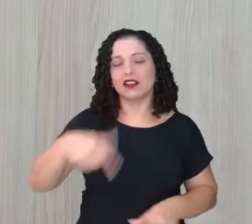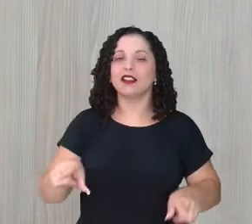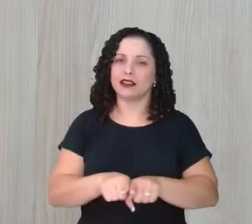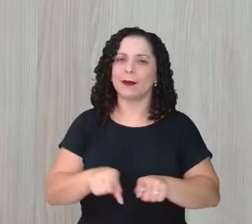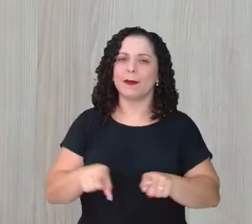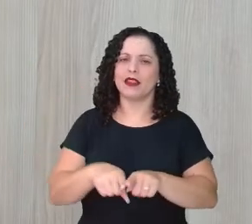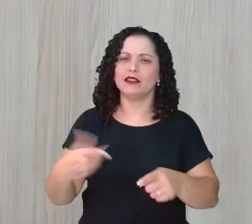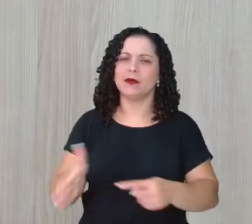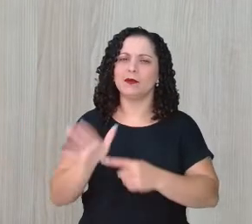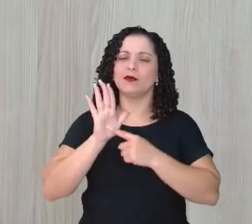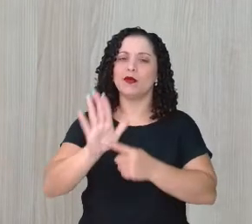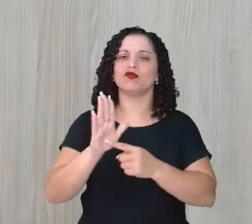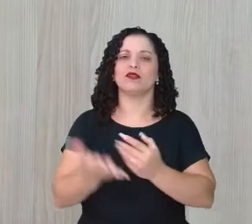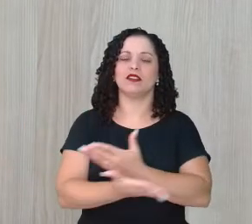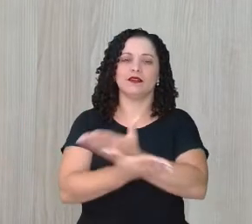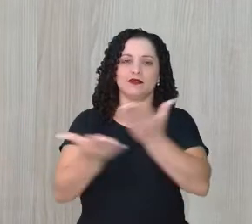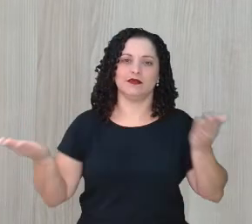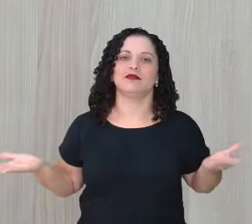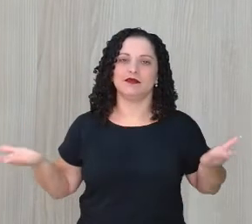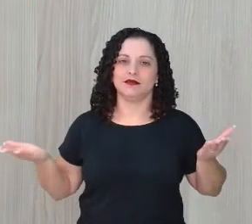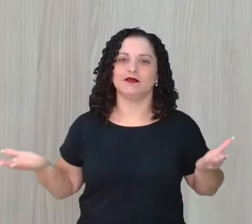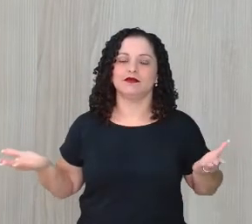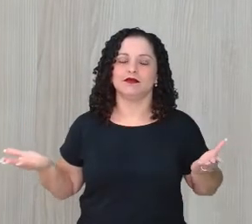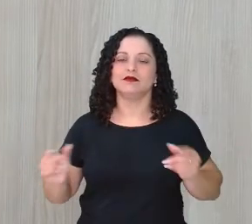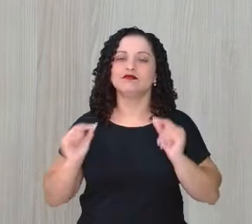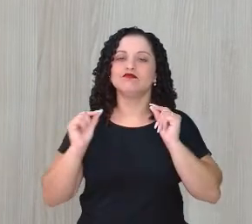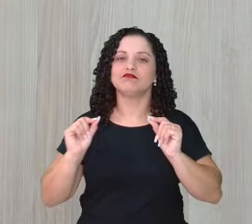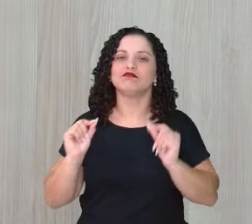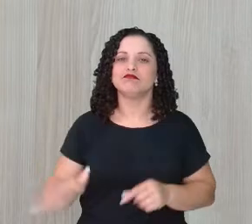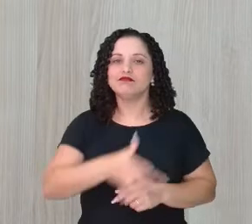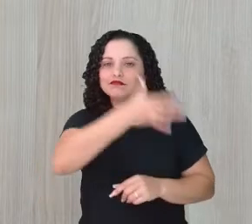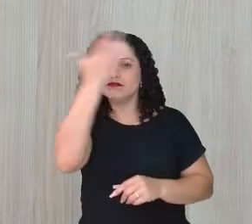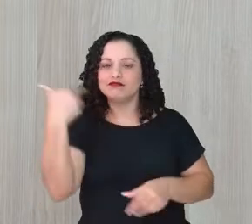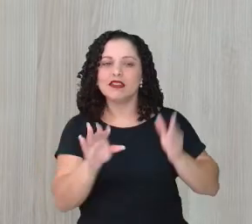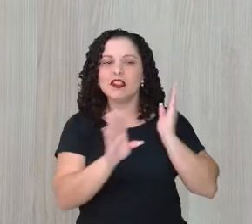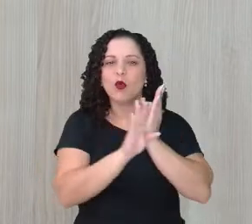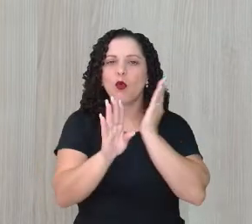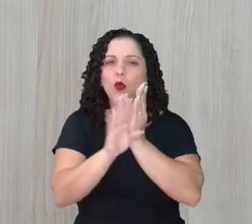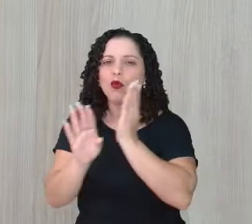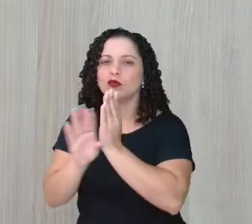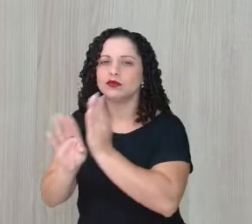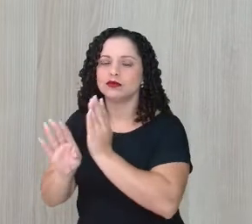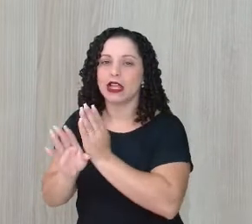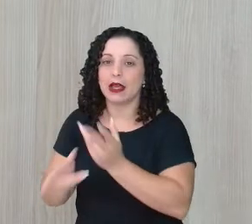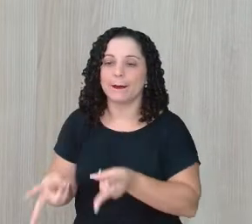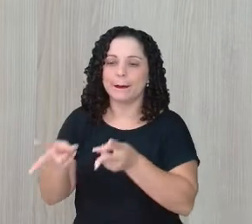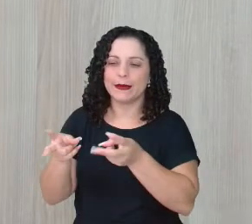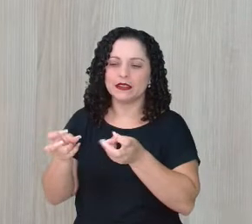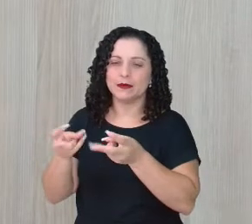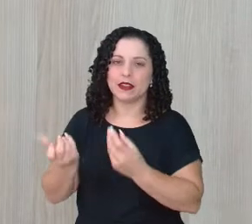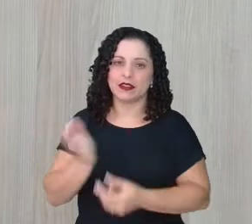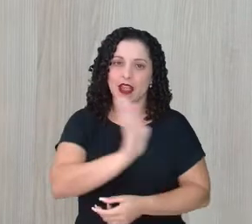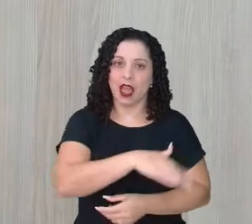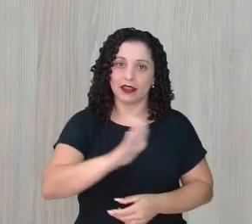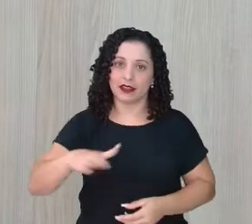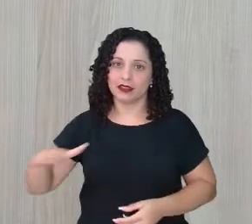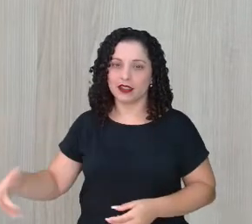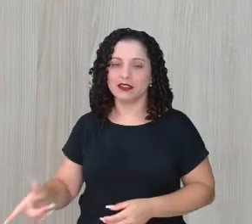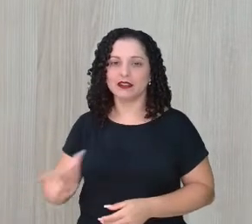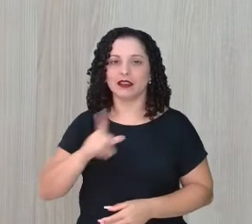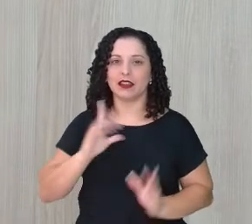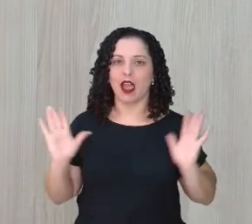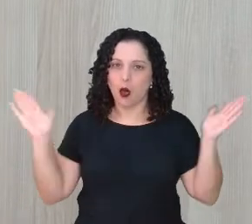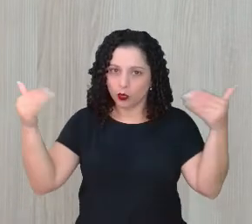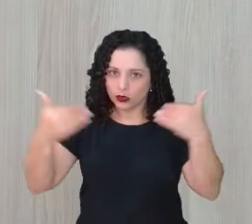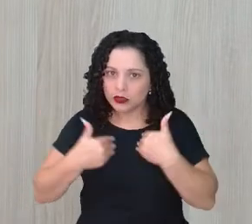um alerta também para que as pessoas descubram precocemente, né? A criança, ela que tem o